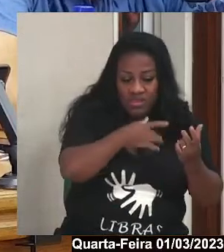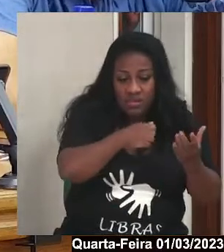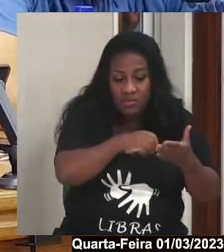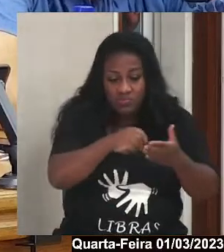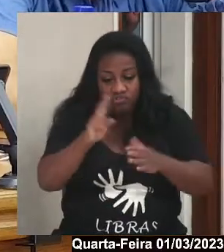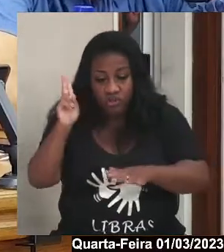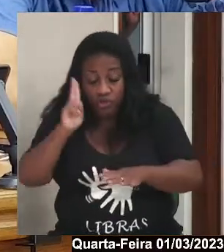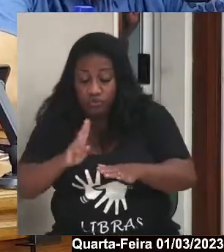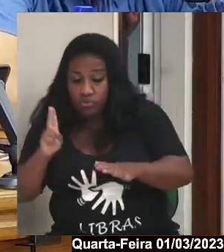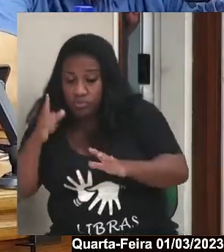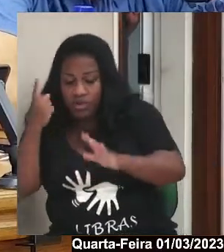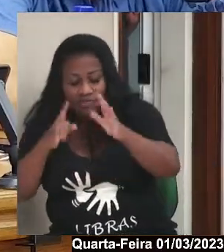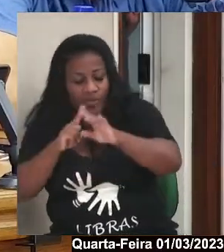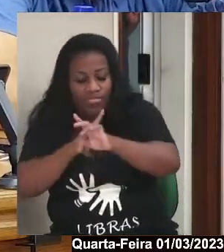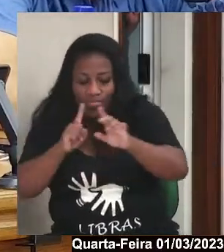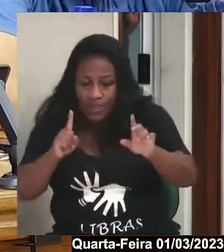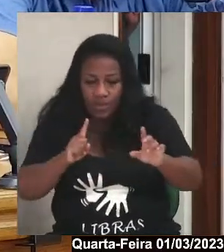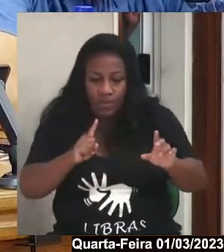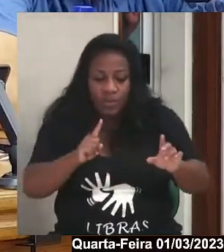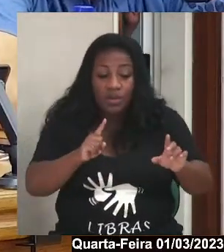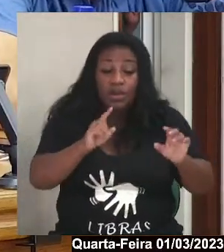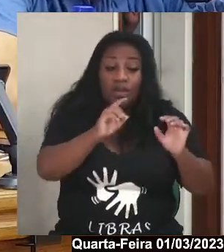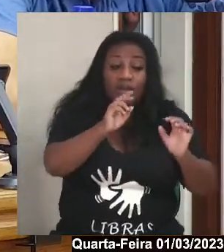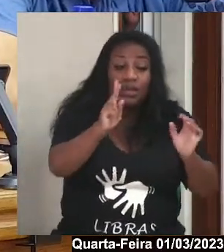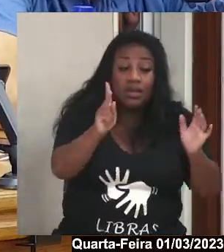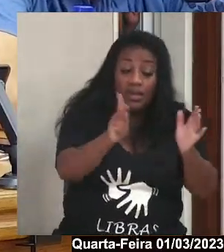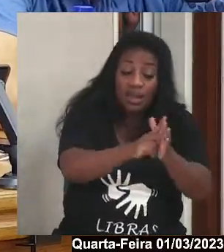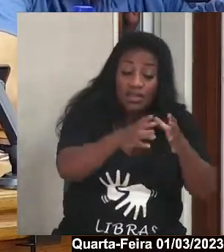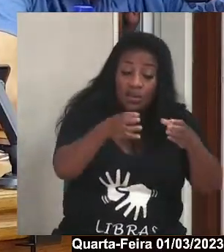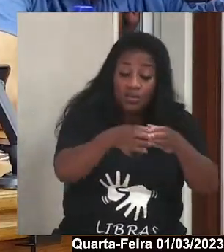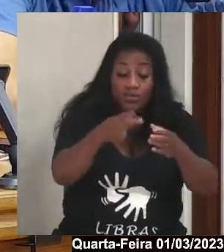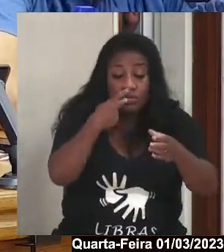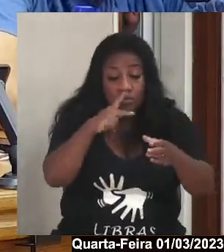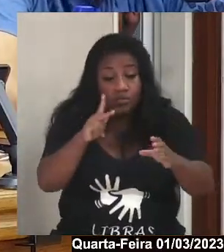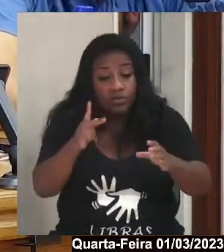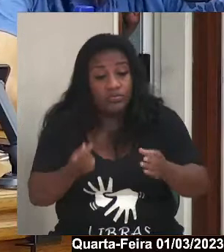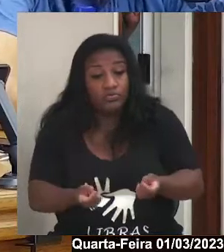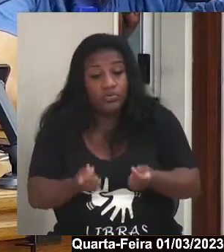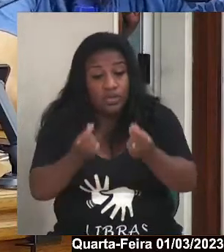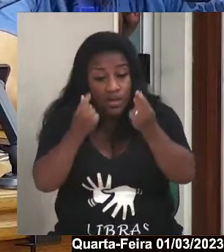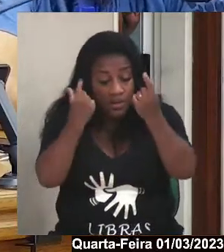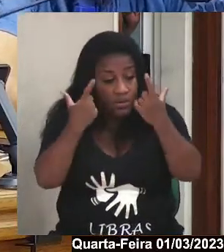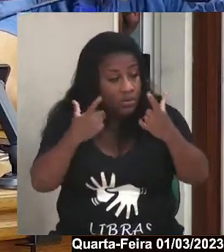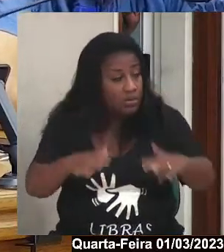São verbas distintas. Tá bom, gente? Muito obrigado, senhor presidente.